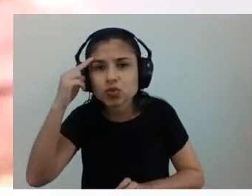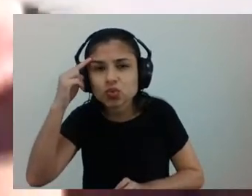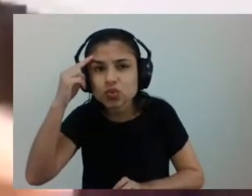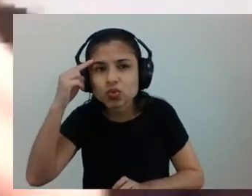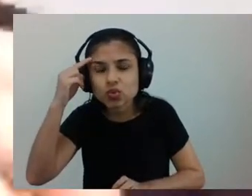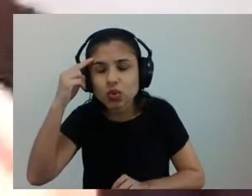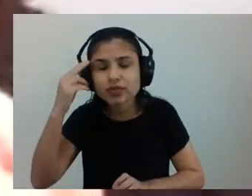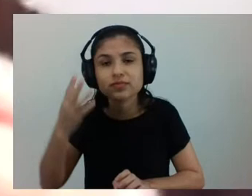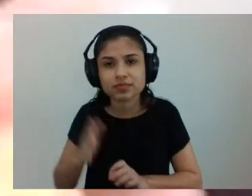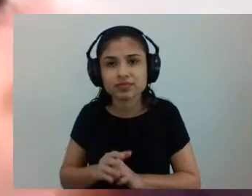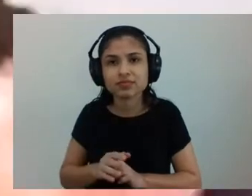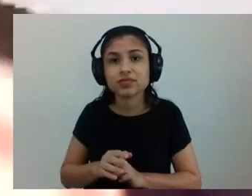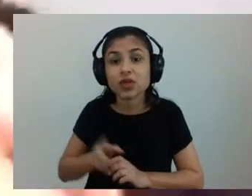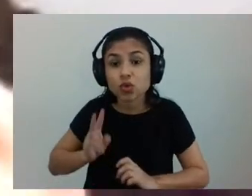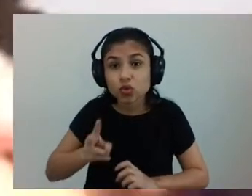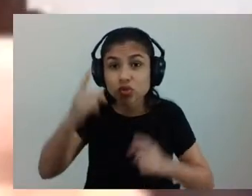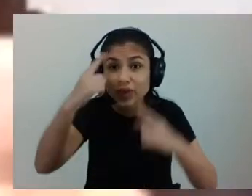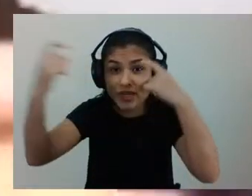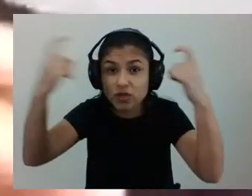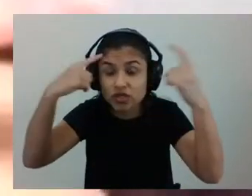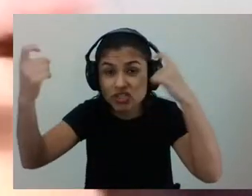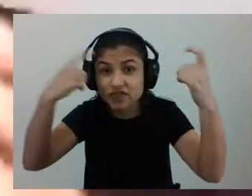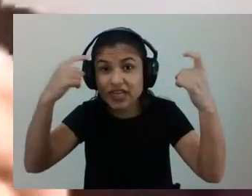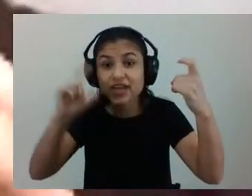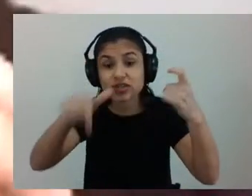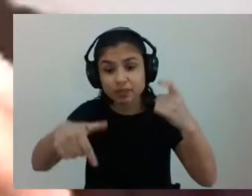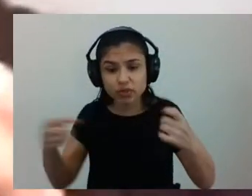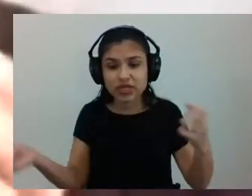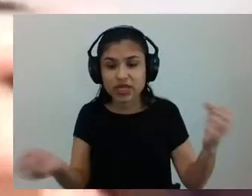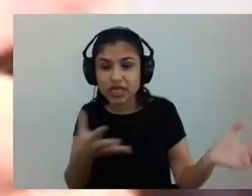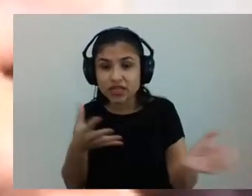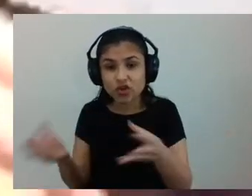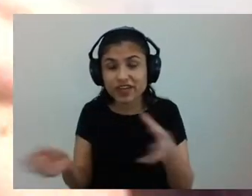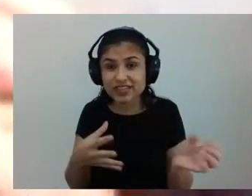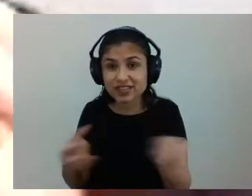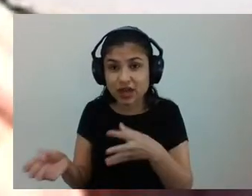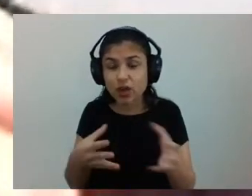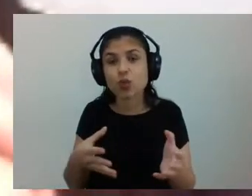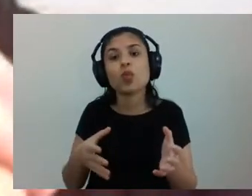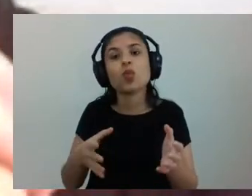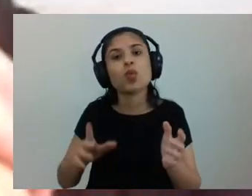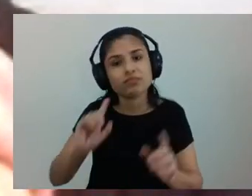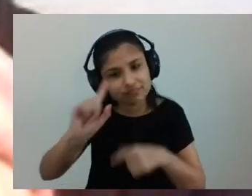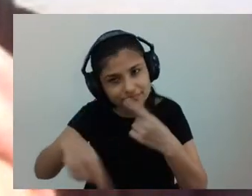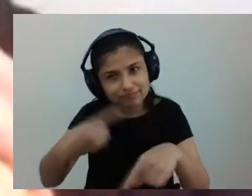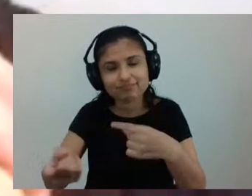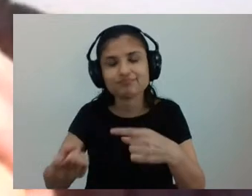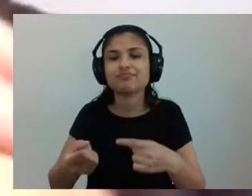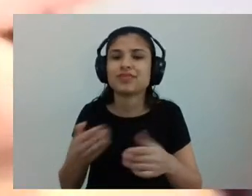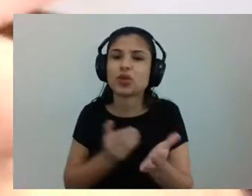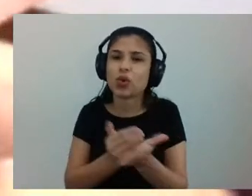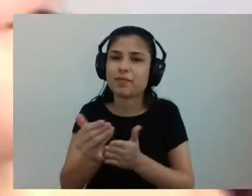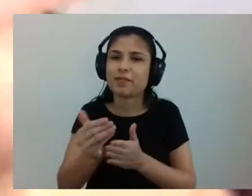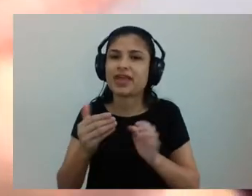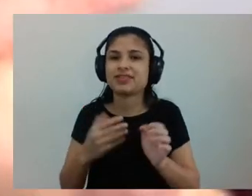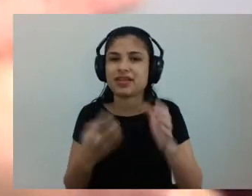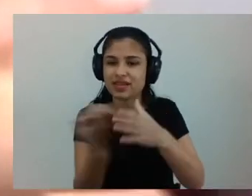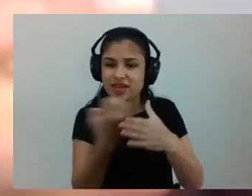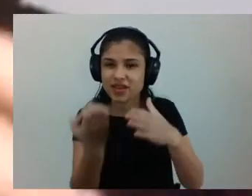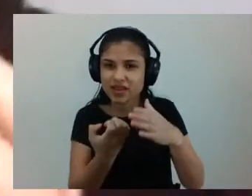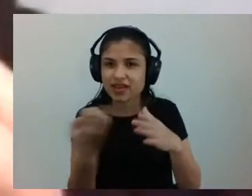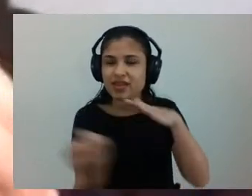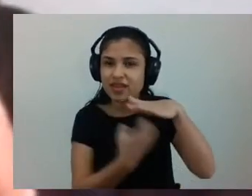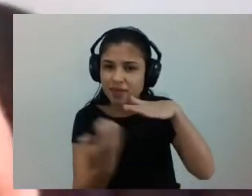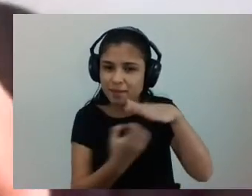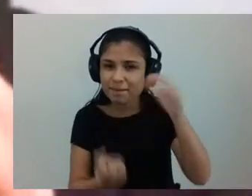continua com criatividade, parte para inovação, e aí sim nós temos o processo pronto para virar um processo de empreendedorismo. E quais são as quatro